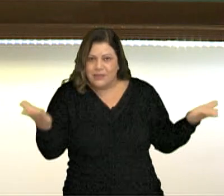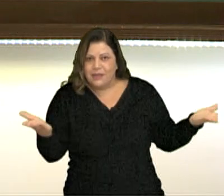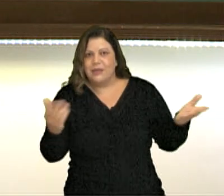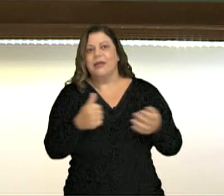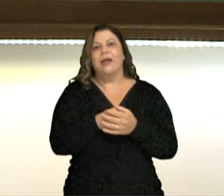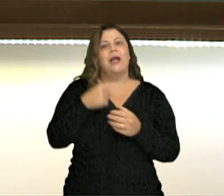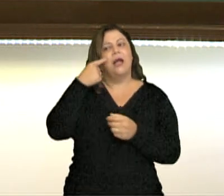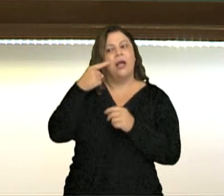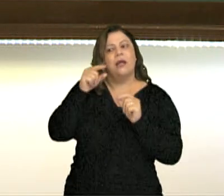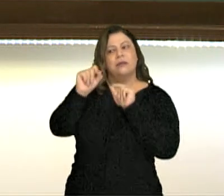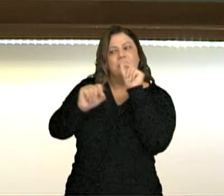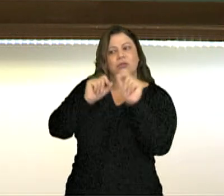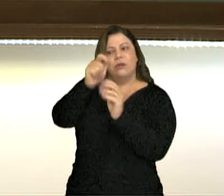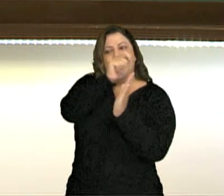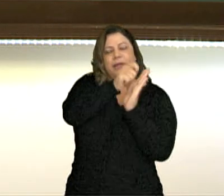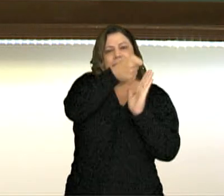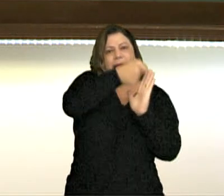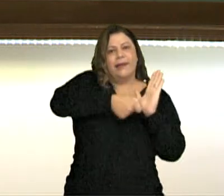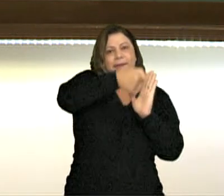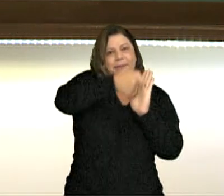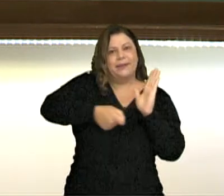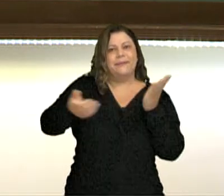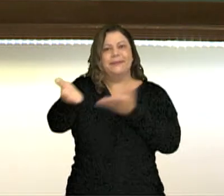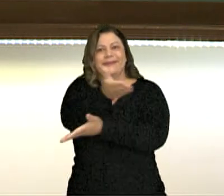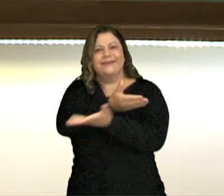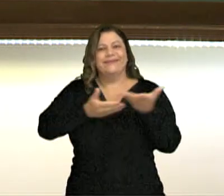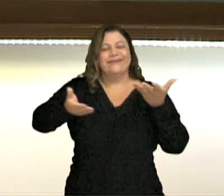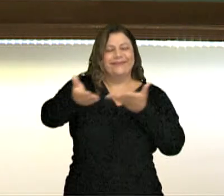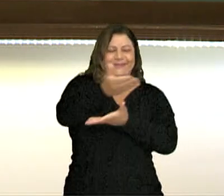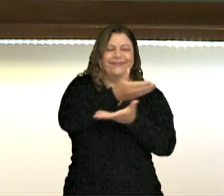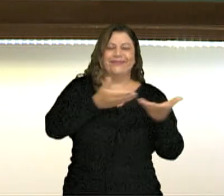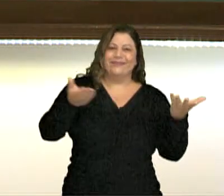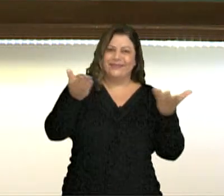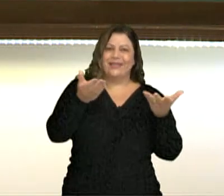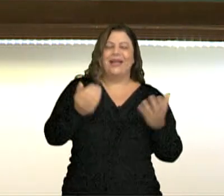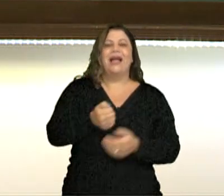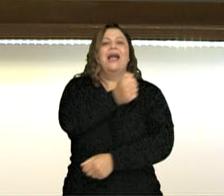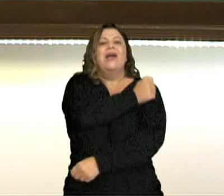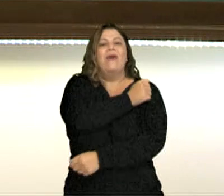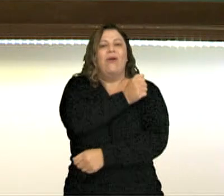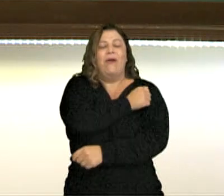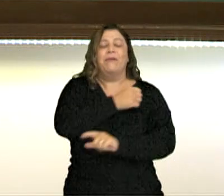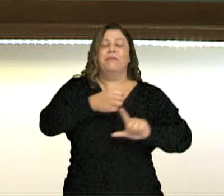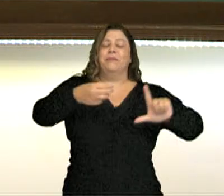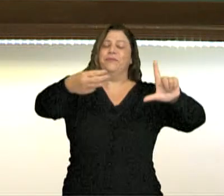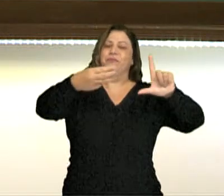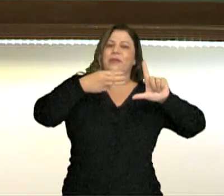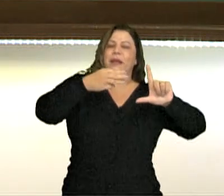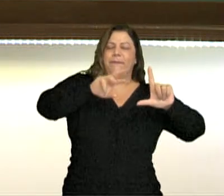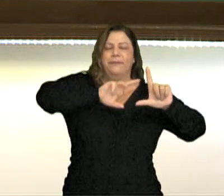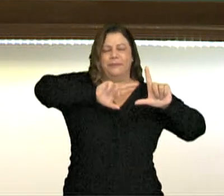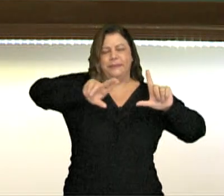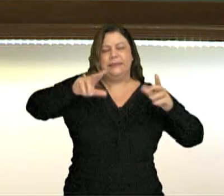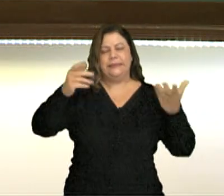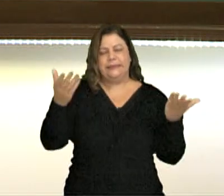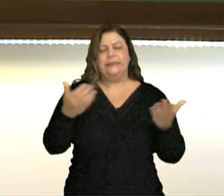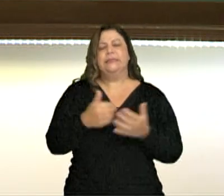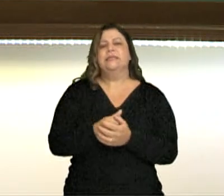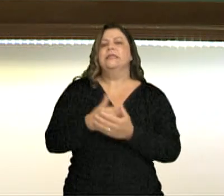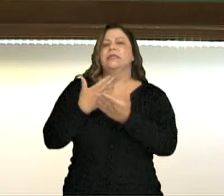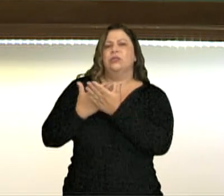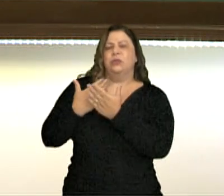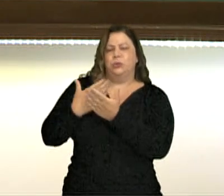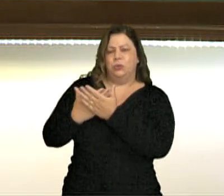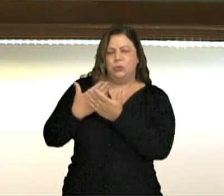bem anotadinho ali para nós conseguirmos socializar numa aula via Meet com os colegas ou mesmo quando nós voltarmos para